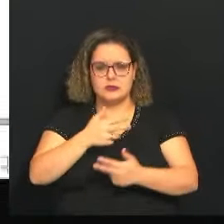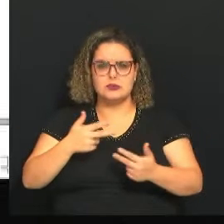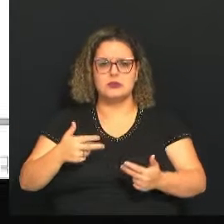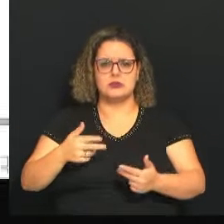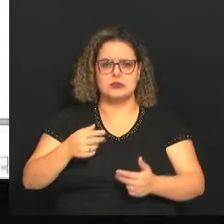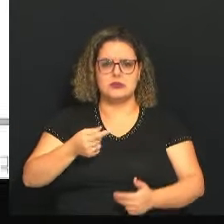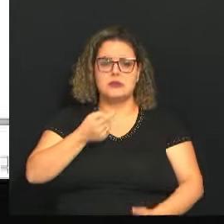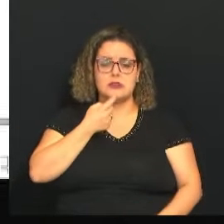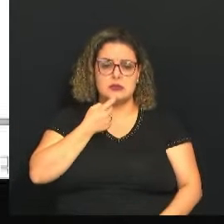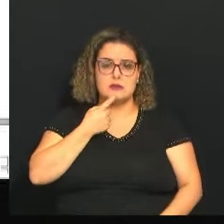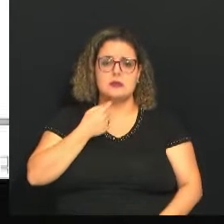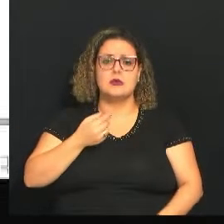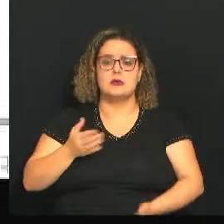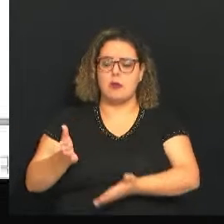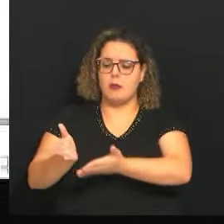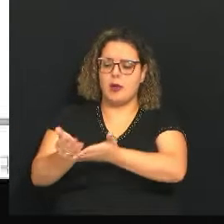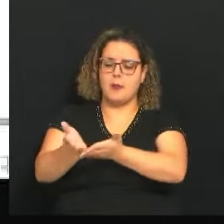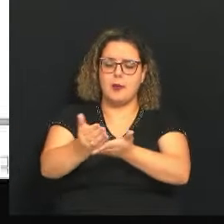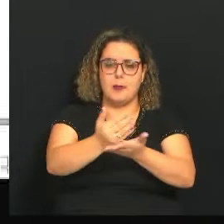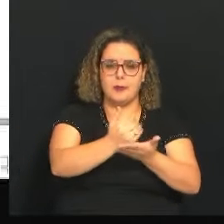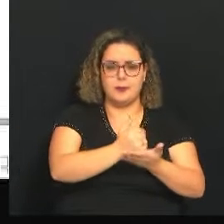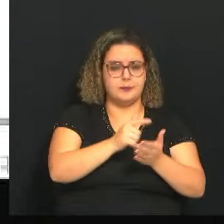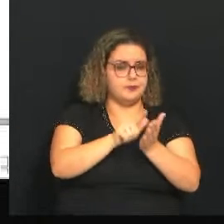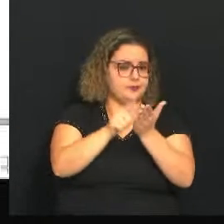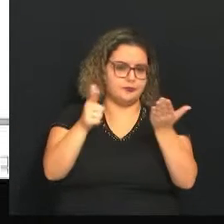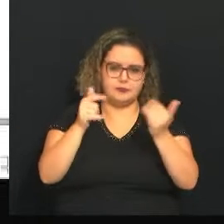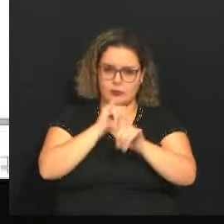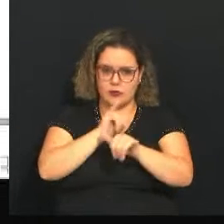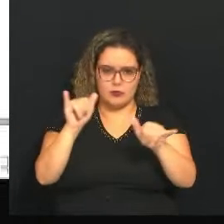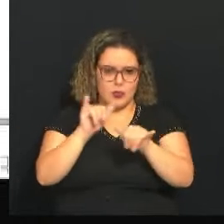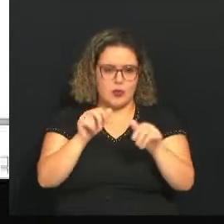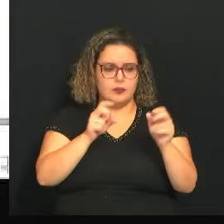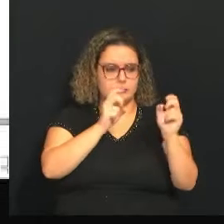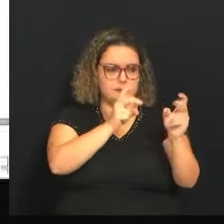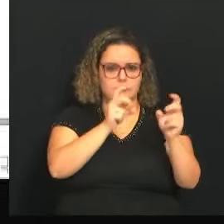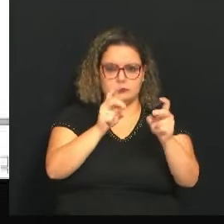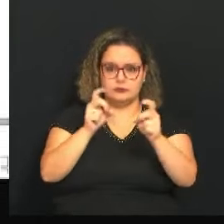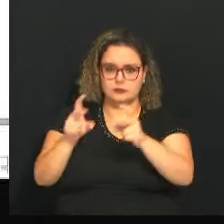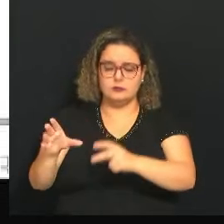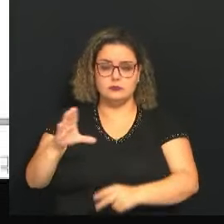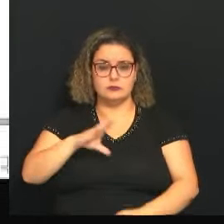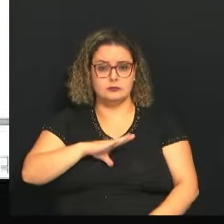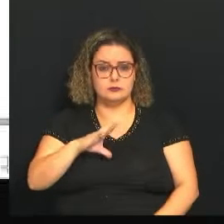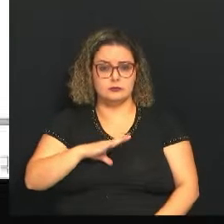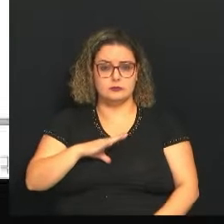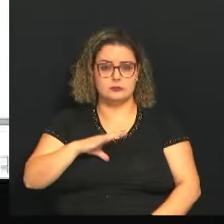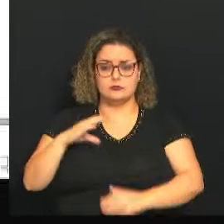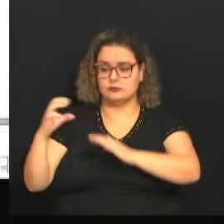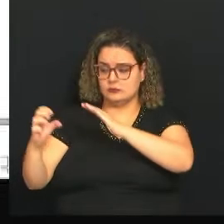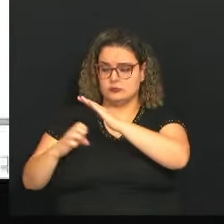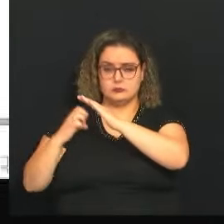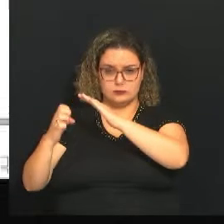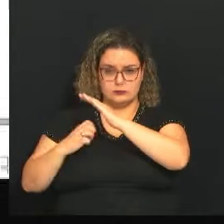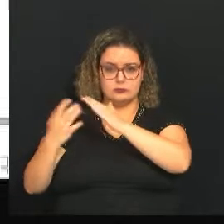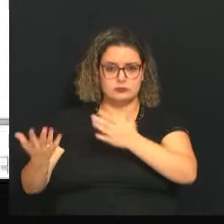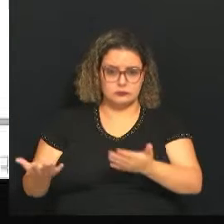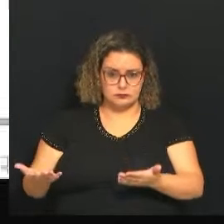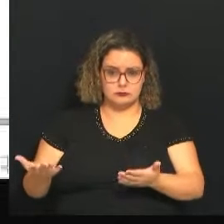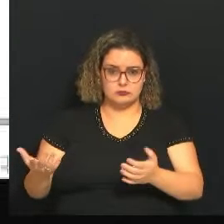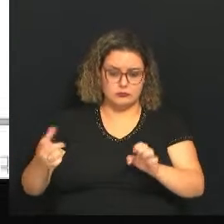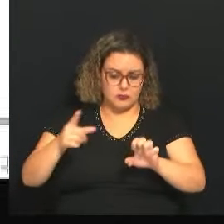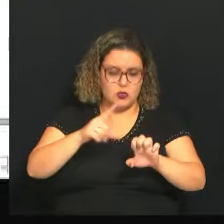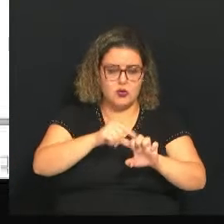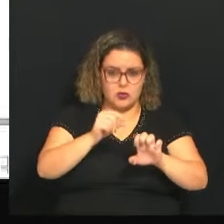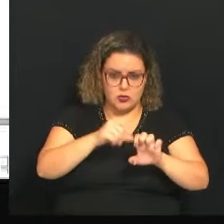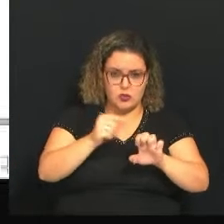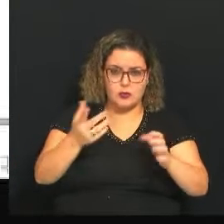tem matérias em todos os jornais dizendo que o prefeito está vendendo a cidade de Campinas aos empresários. Eu imagino que isso deve, não